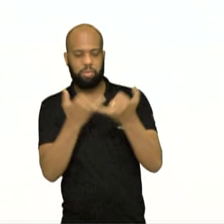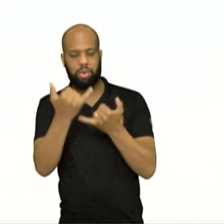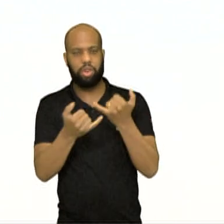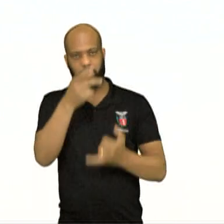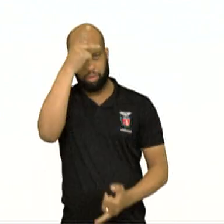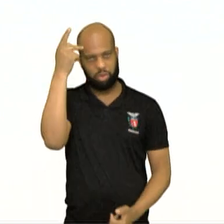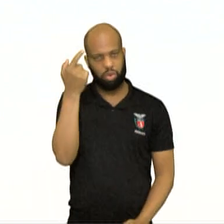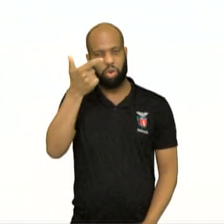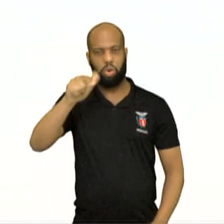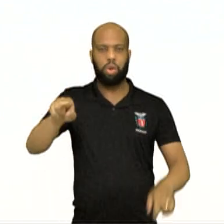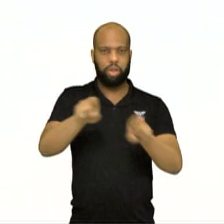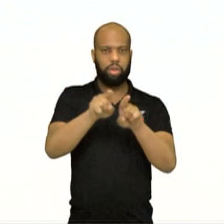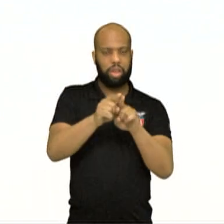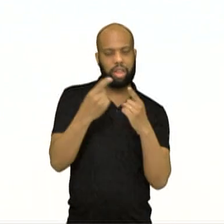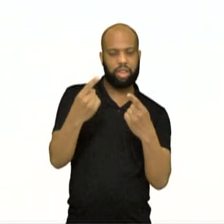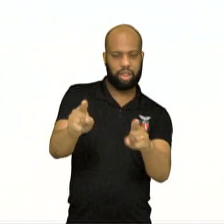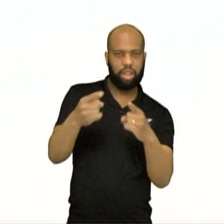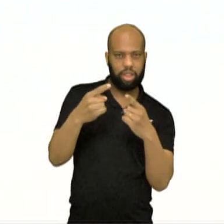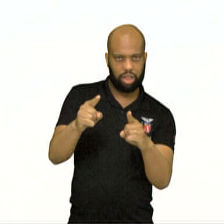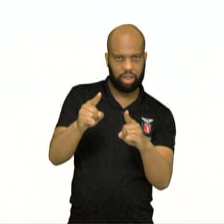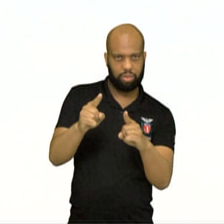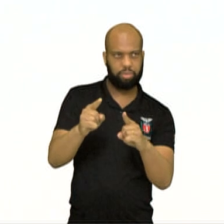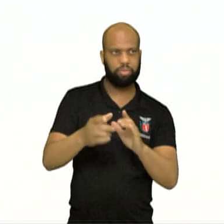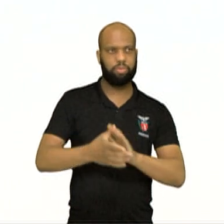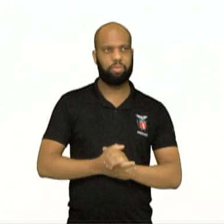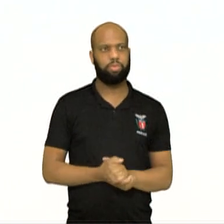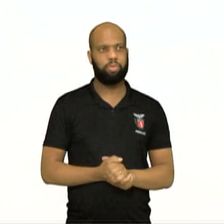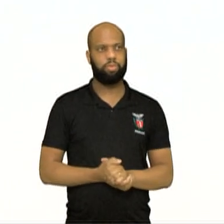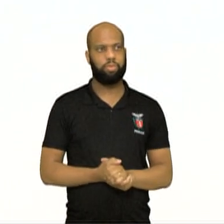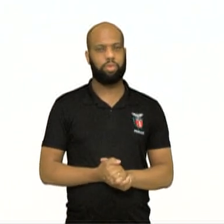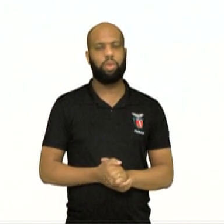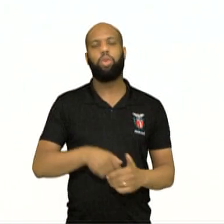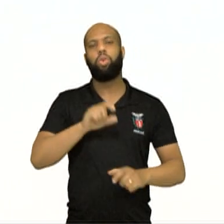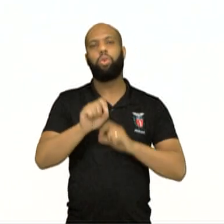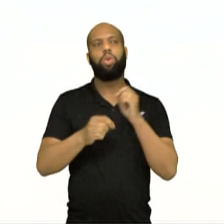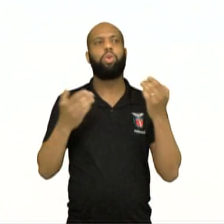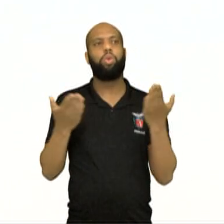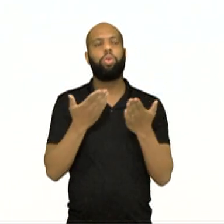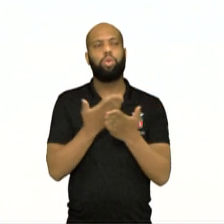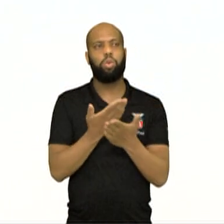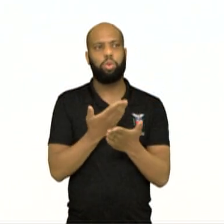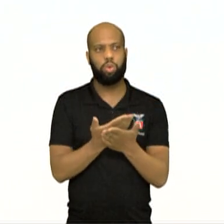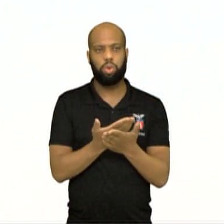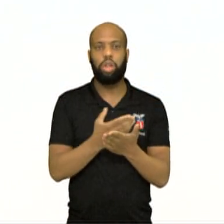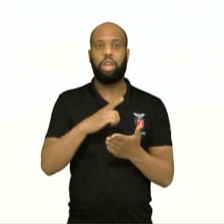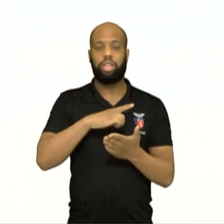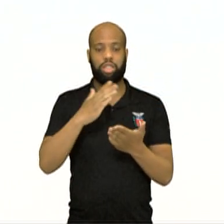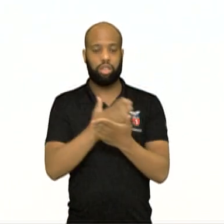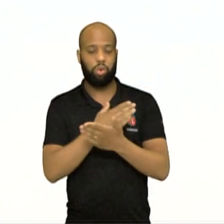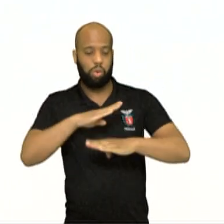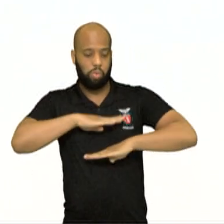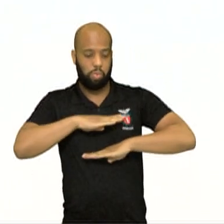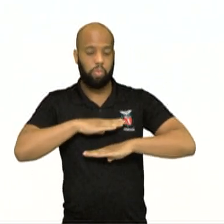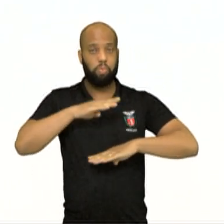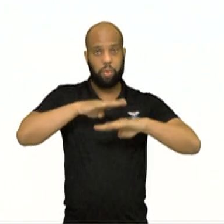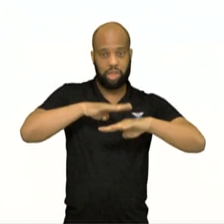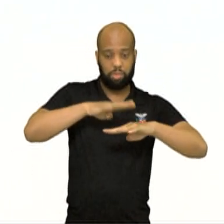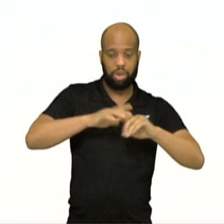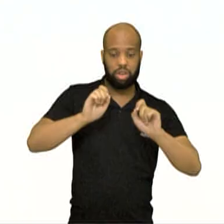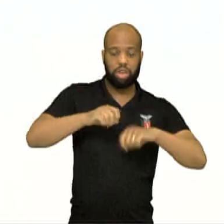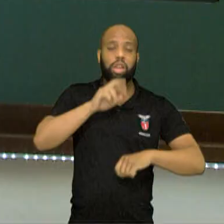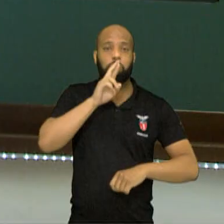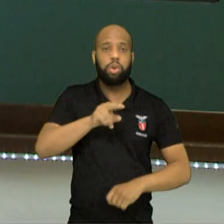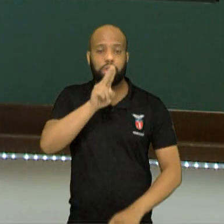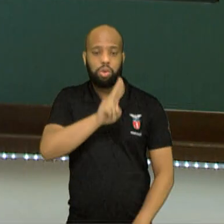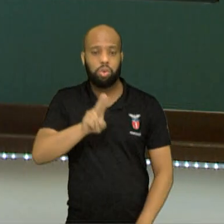com alguém também fazendo um desafio desse tipo, certo? Vimos nessa aula, então, situações, problemas que podem ser resolvidos